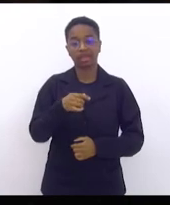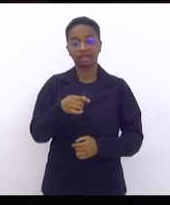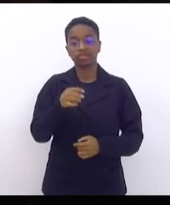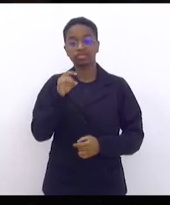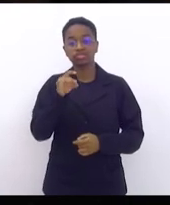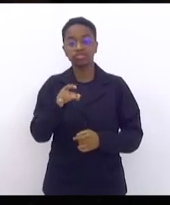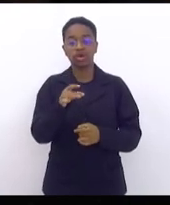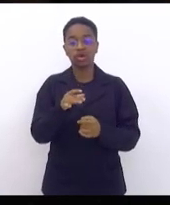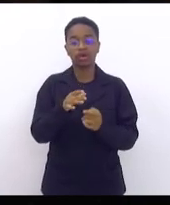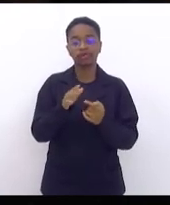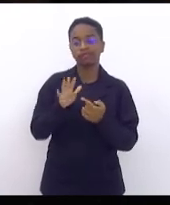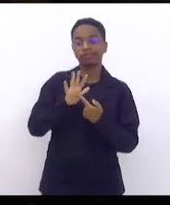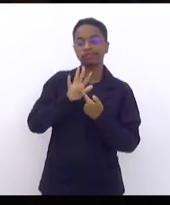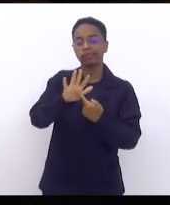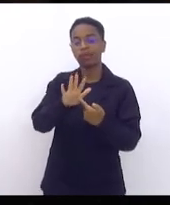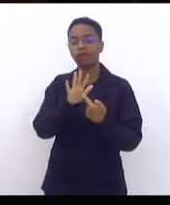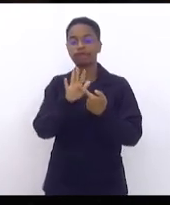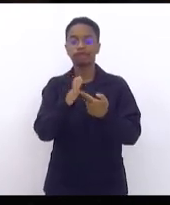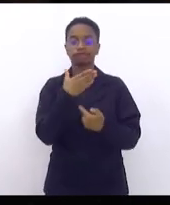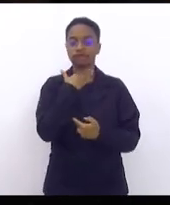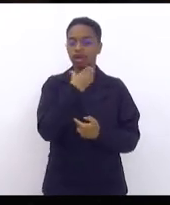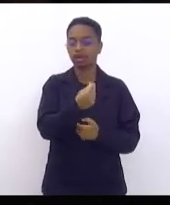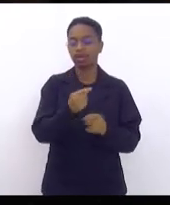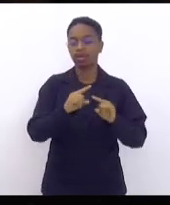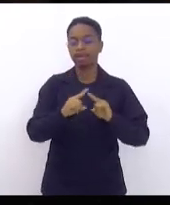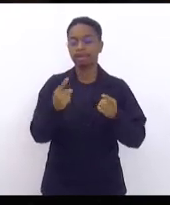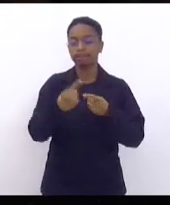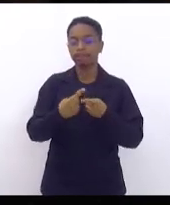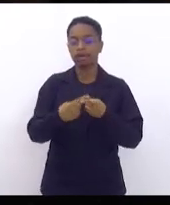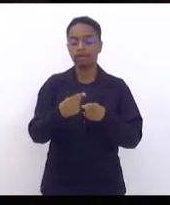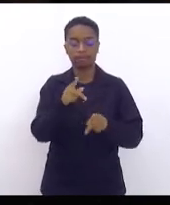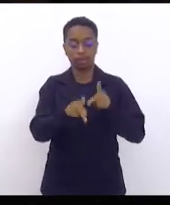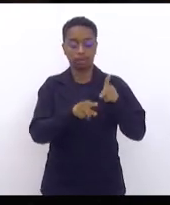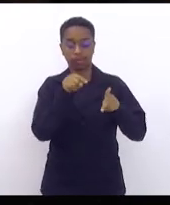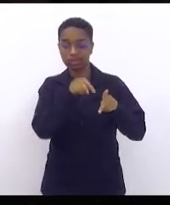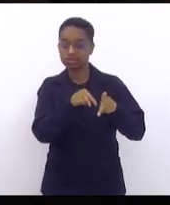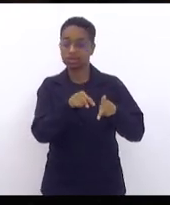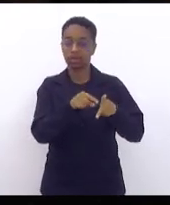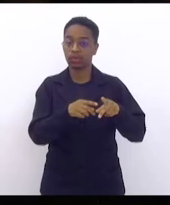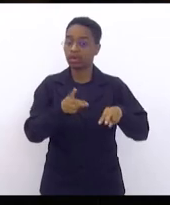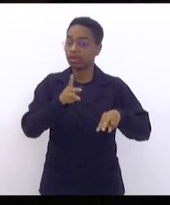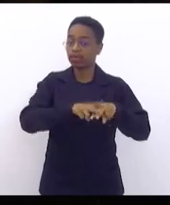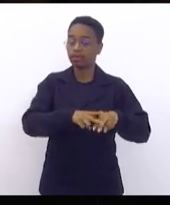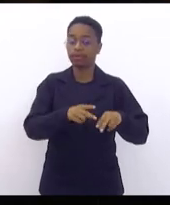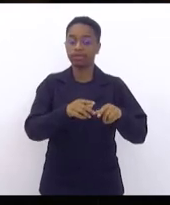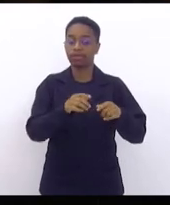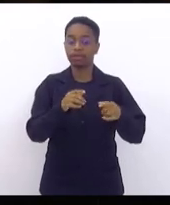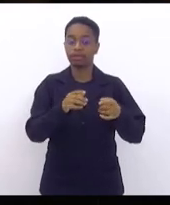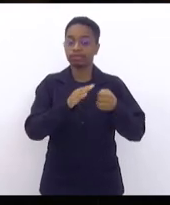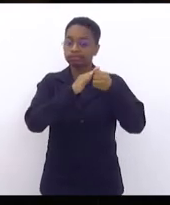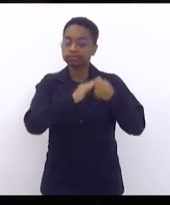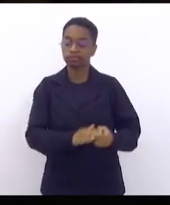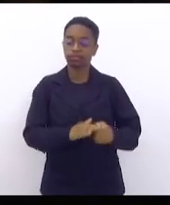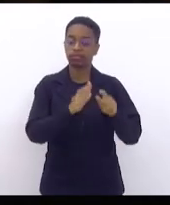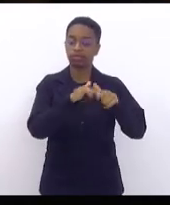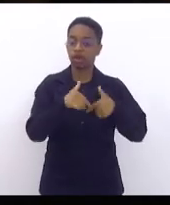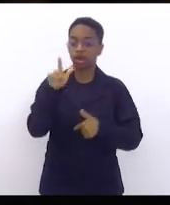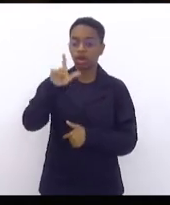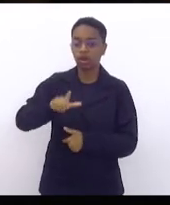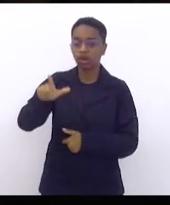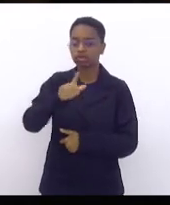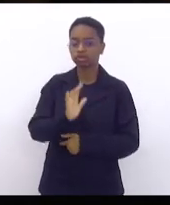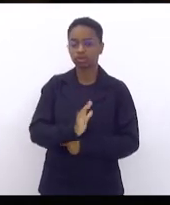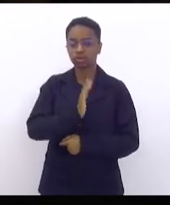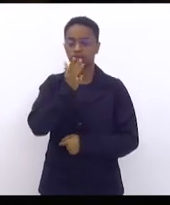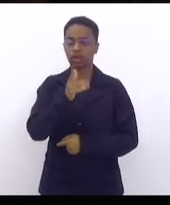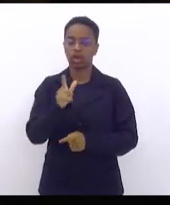chugar gelo, é colocar toda uma população refém de uma lógica extremamente perversa, de uma